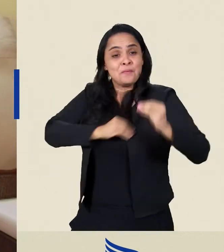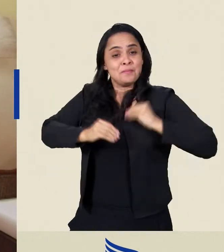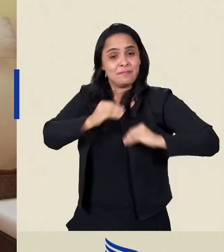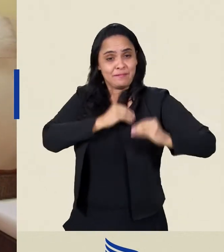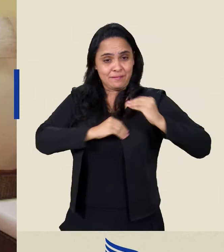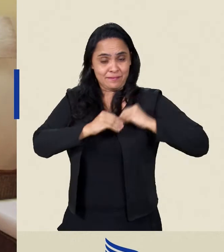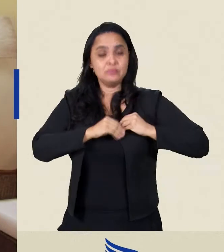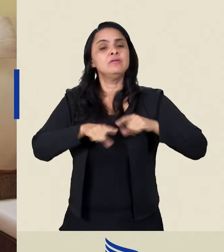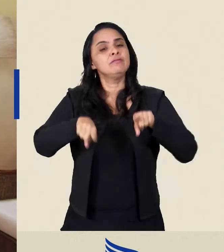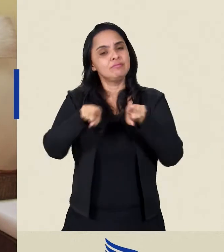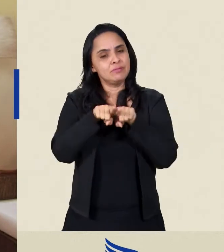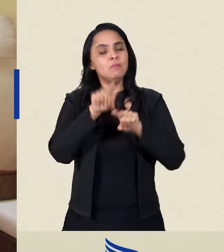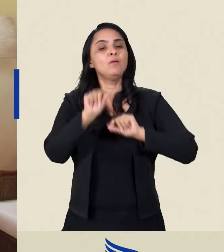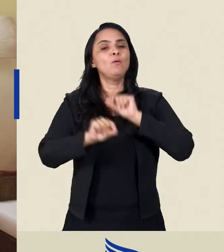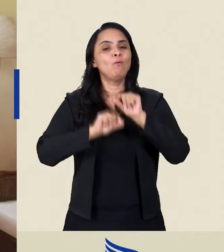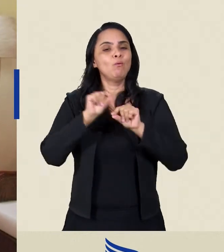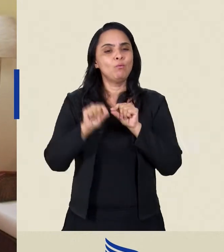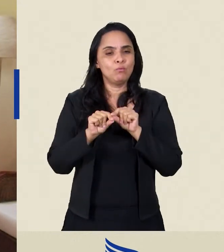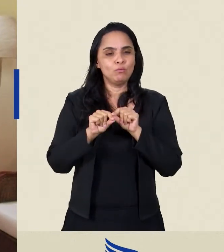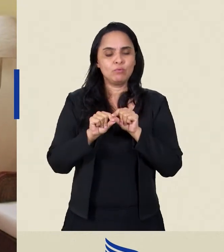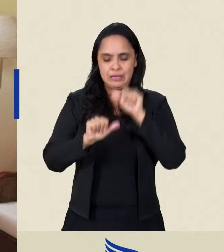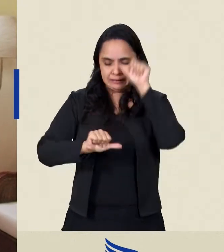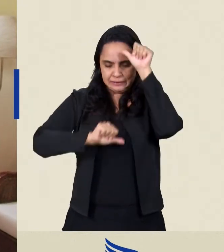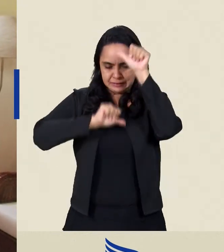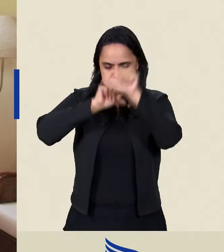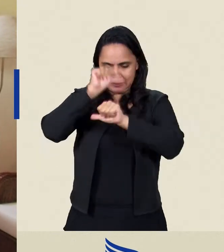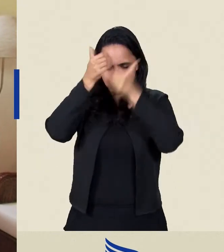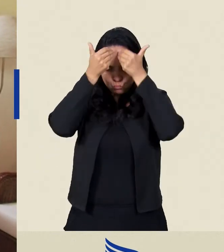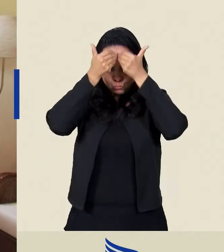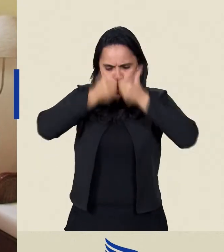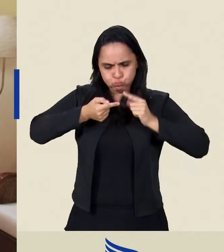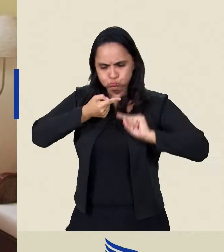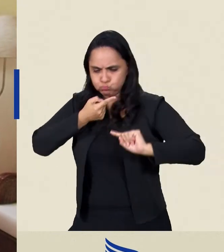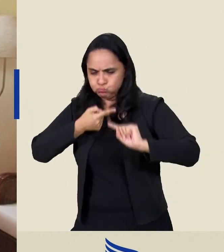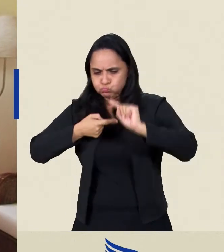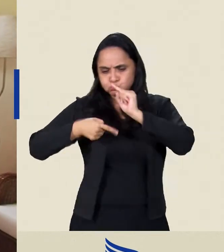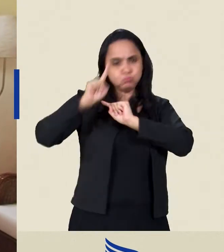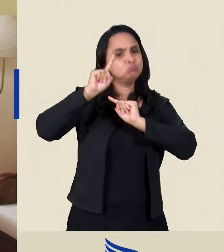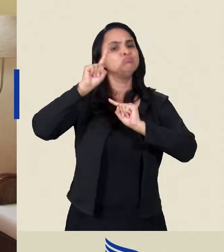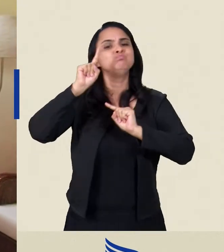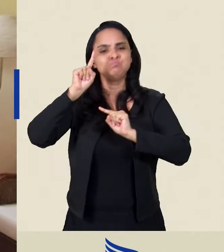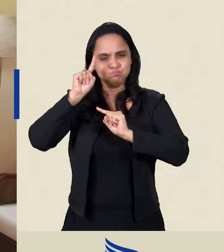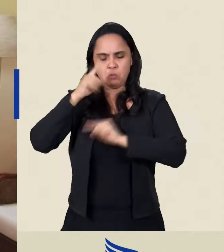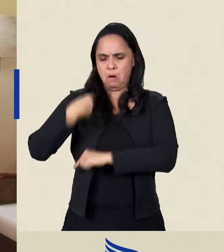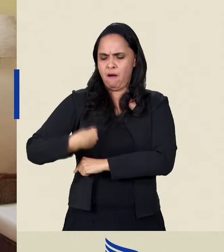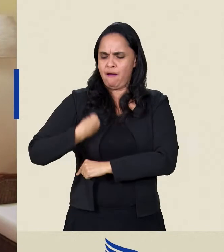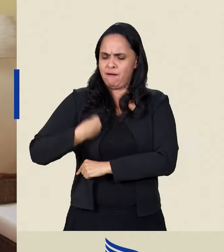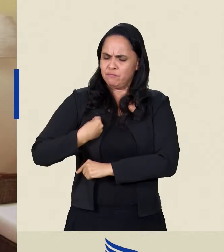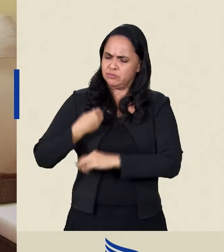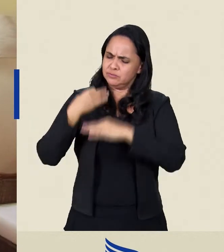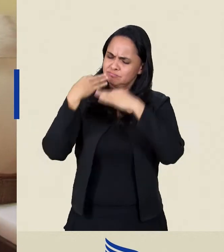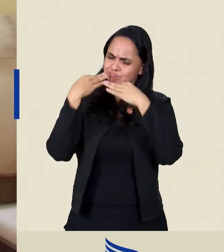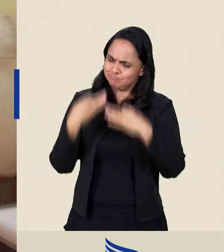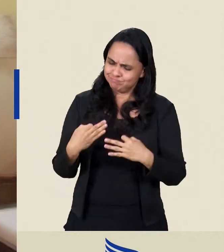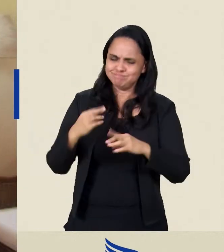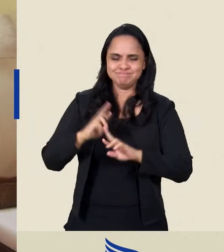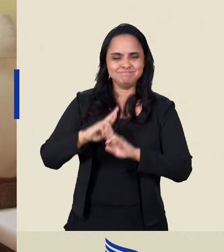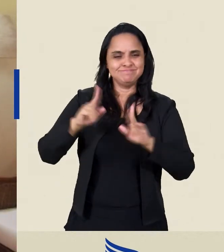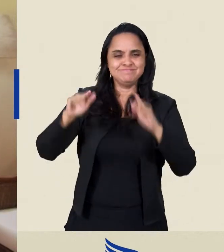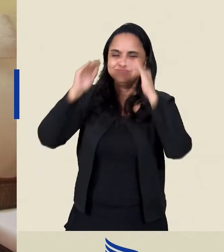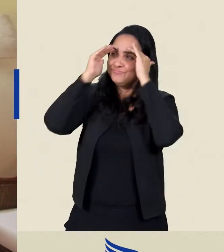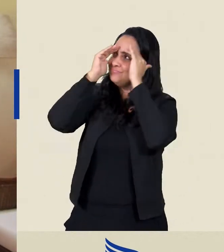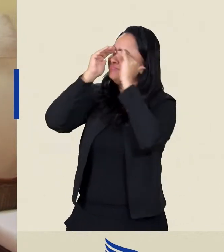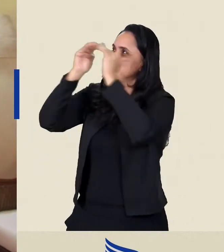manifesta também na transformação da vida, no poder para viver uma vida diferente.